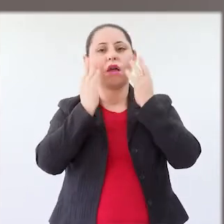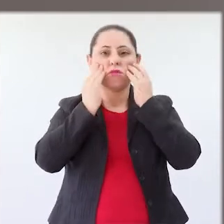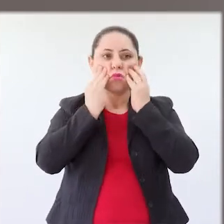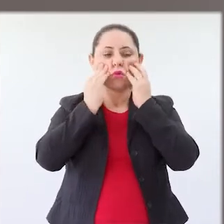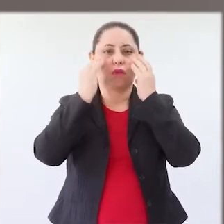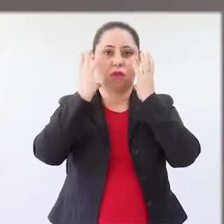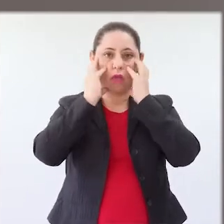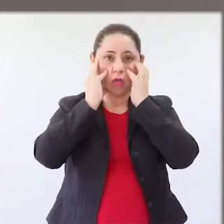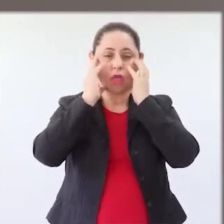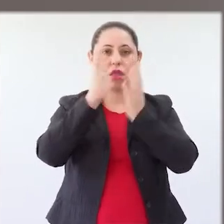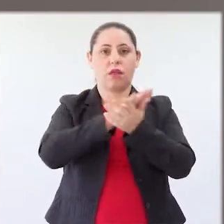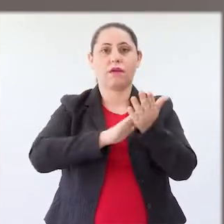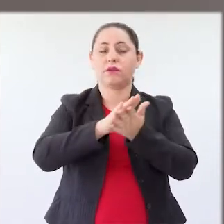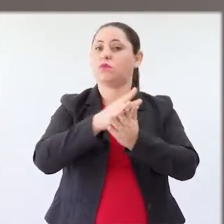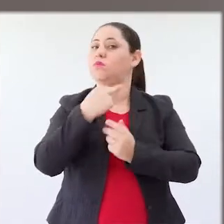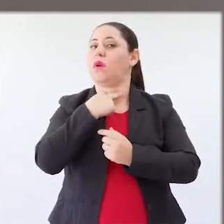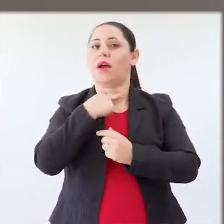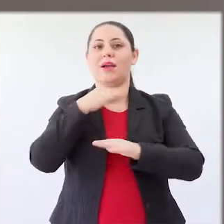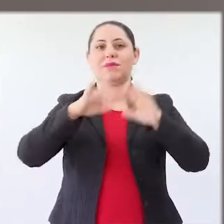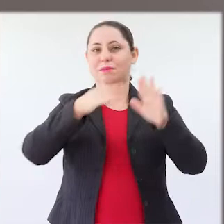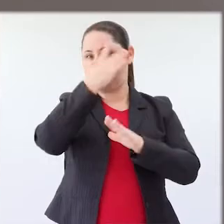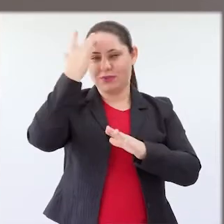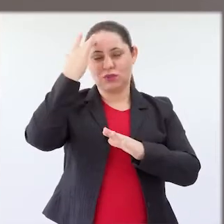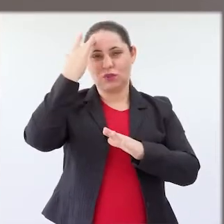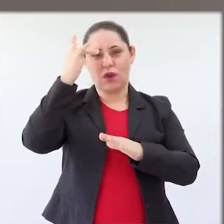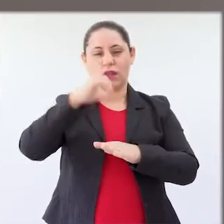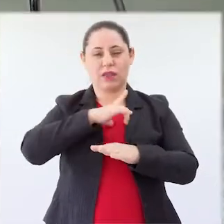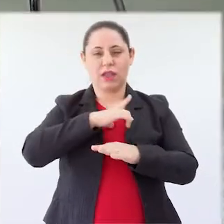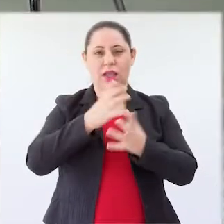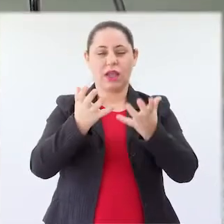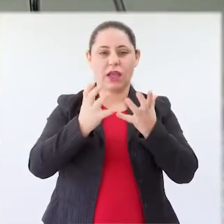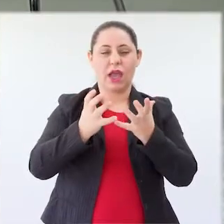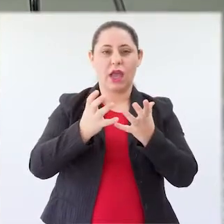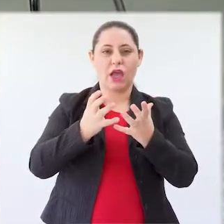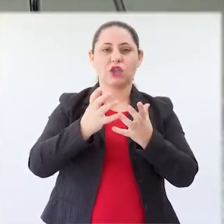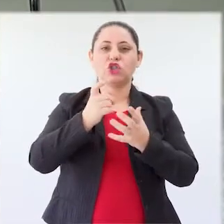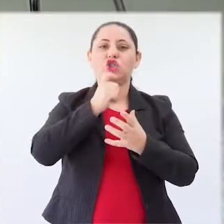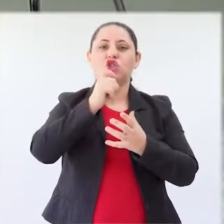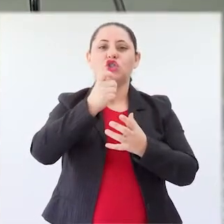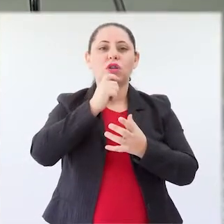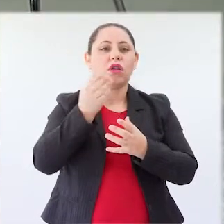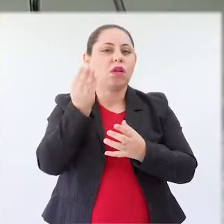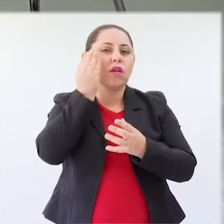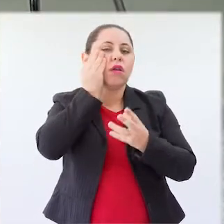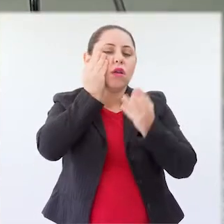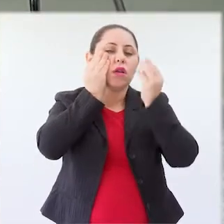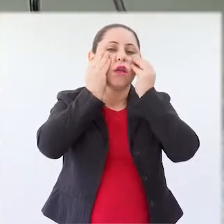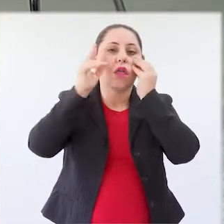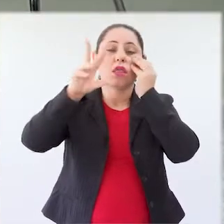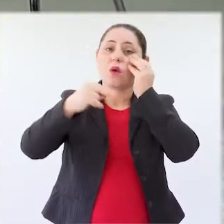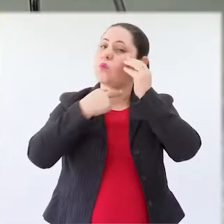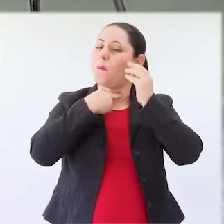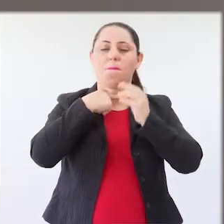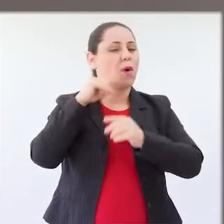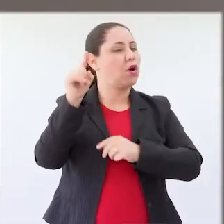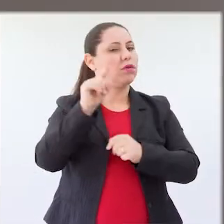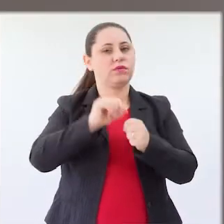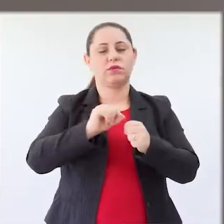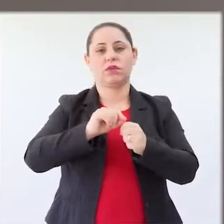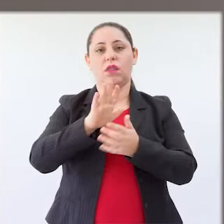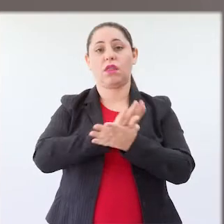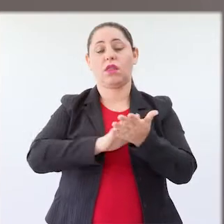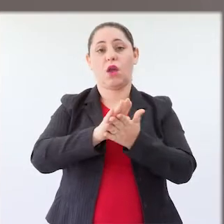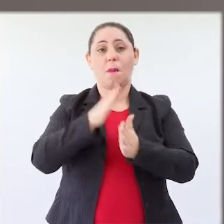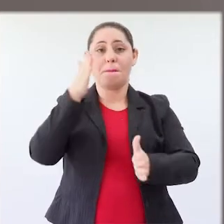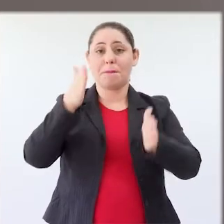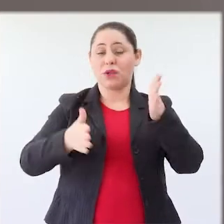não apertar. Tem paciente às vezes que quer colocar um gelo ou quer ficar colocando compressa. Nada disso pode ser feito,